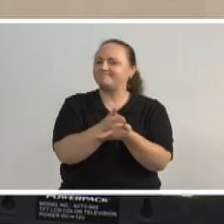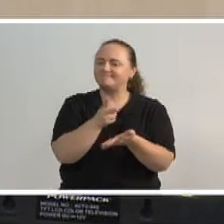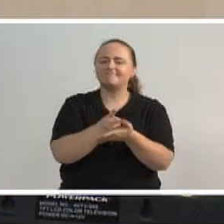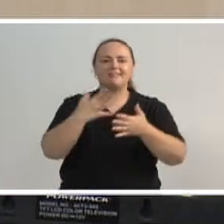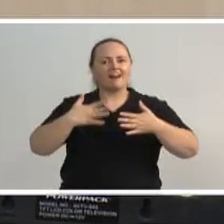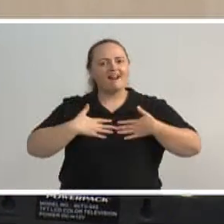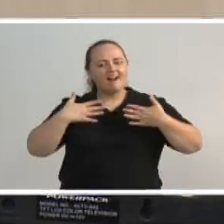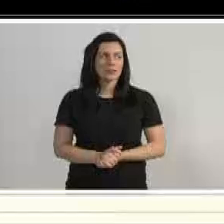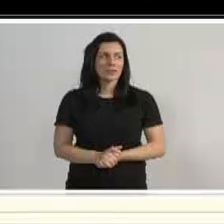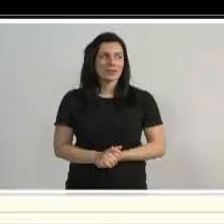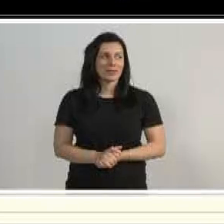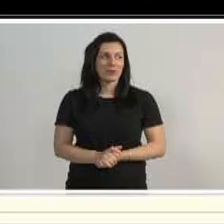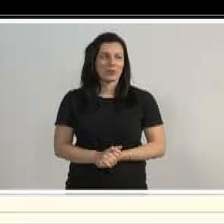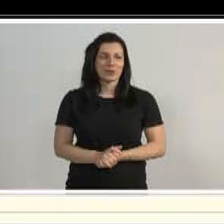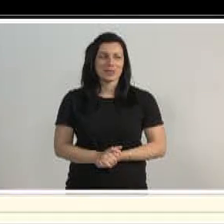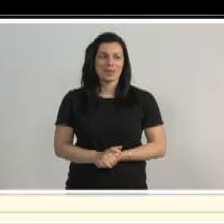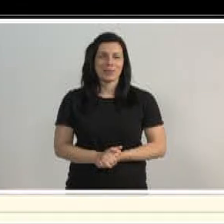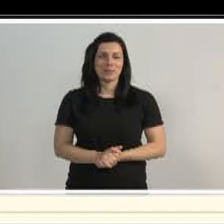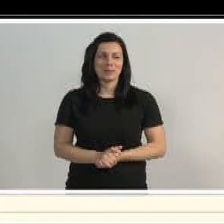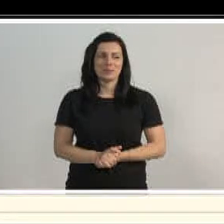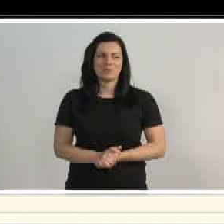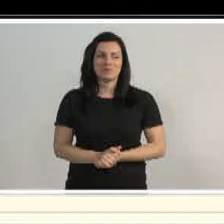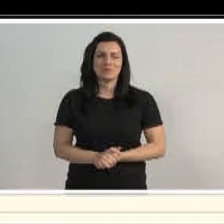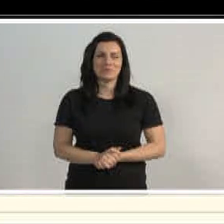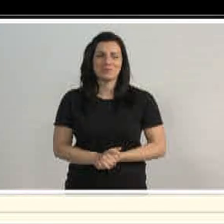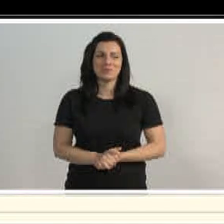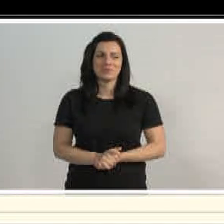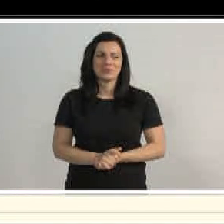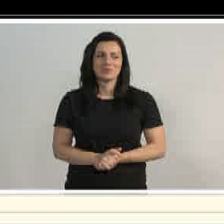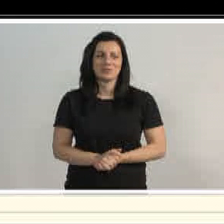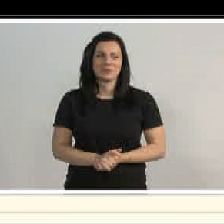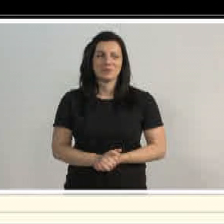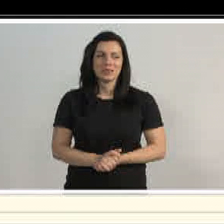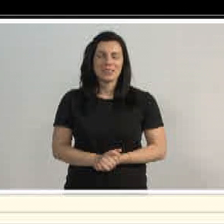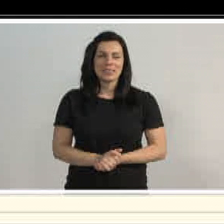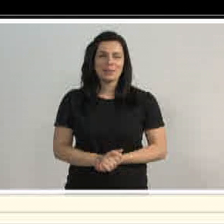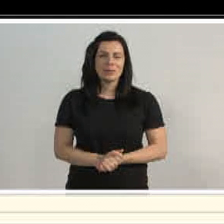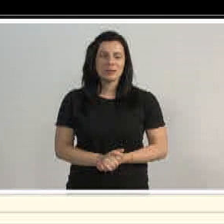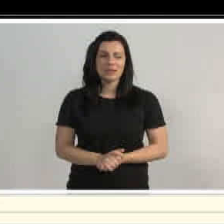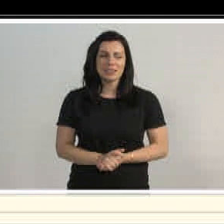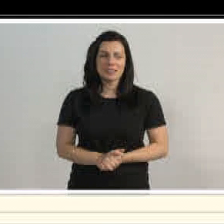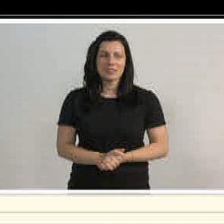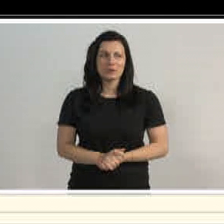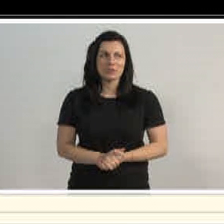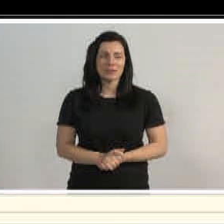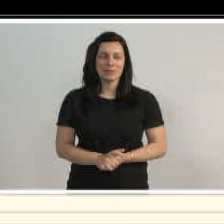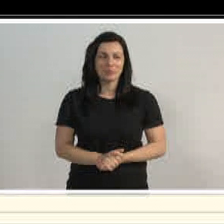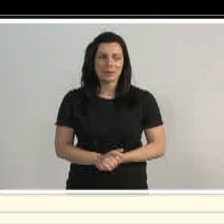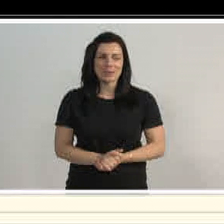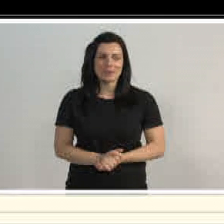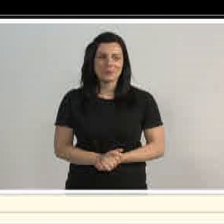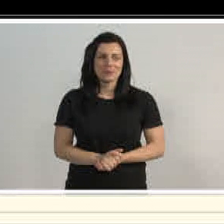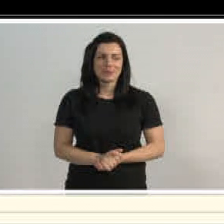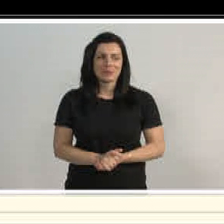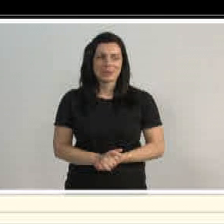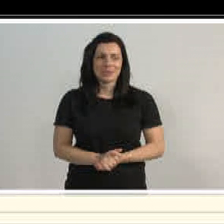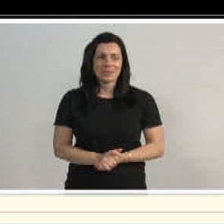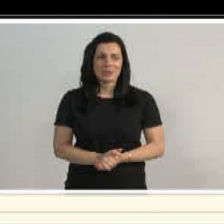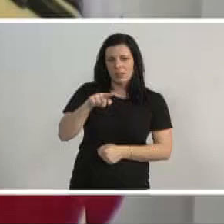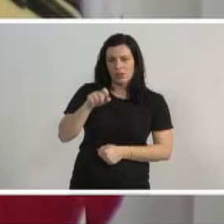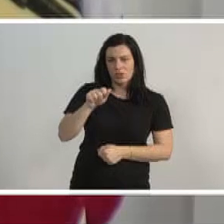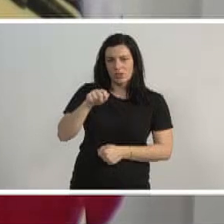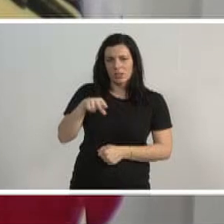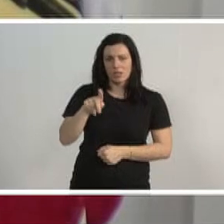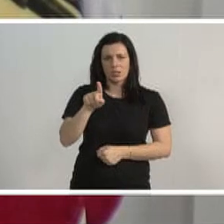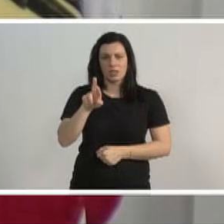visuais. Os vereadores aprovaram 3 projetos de lei, 5 requerimentos e uma moção. Um dos projetos foi de autoria